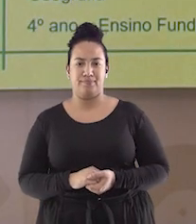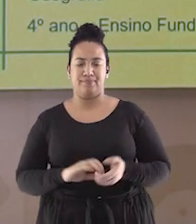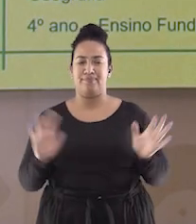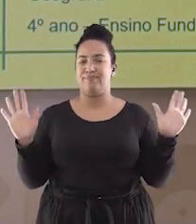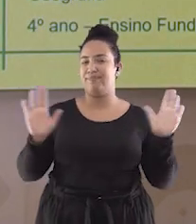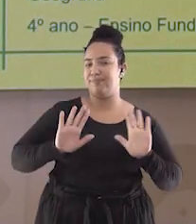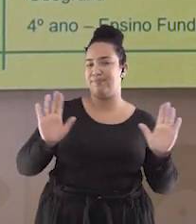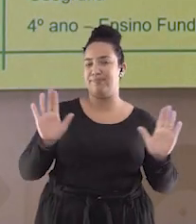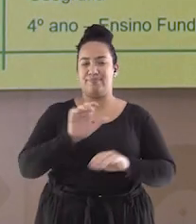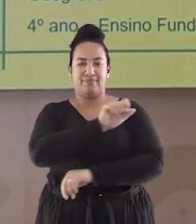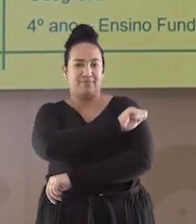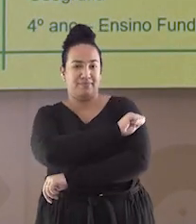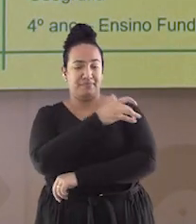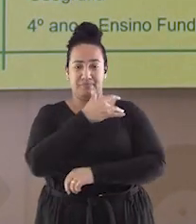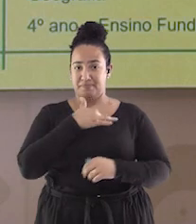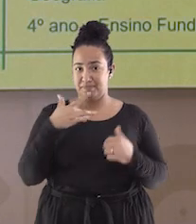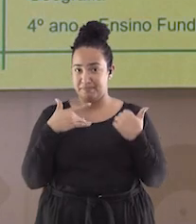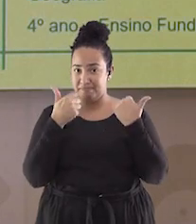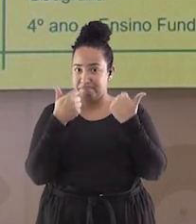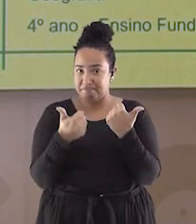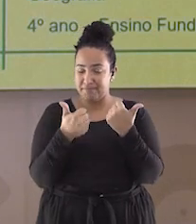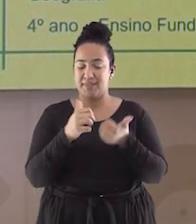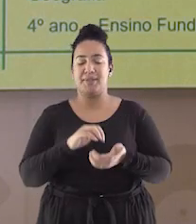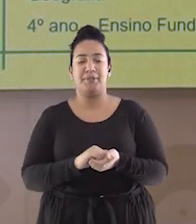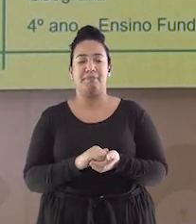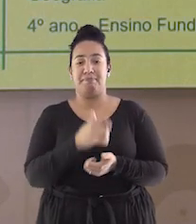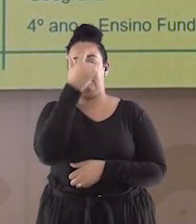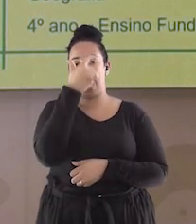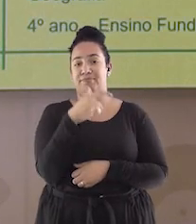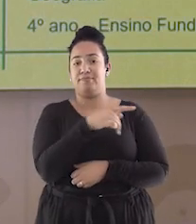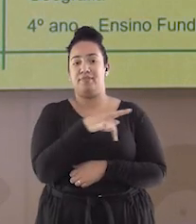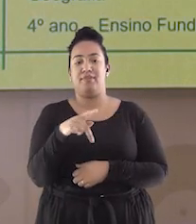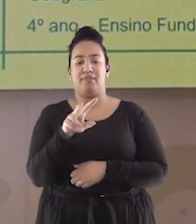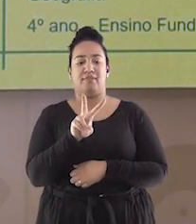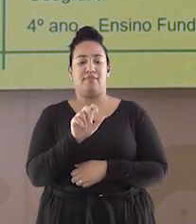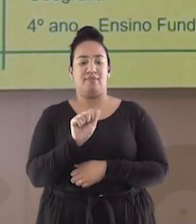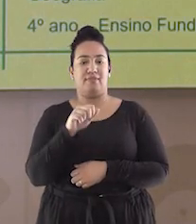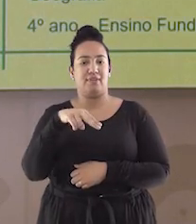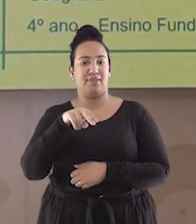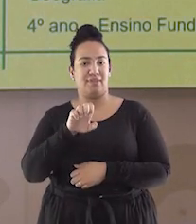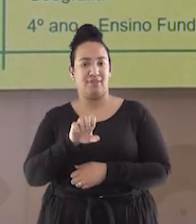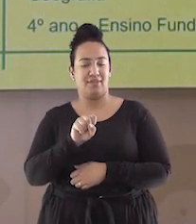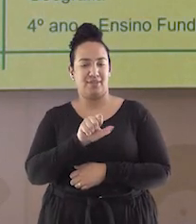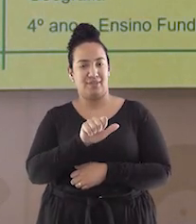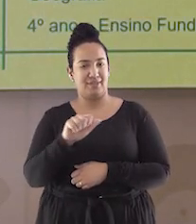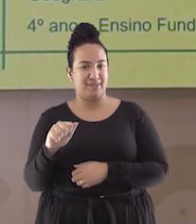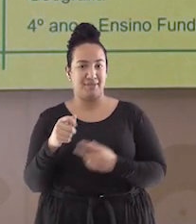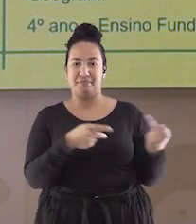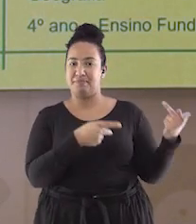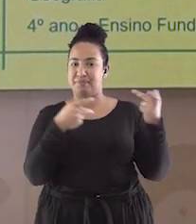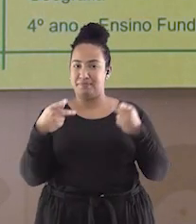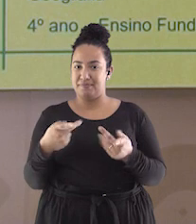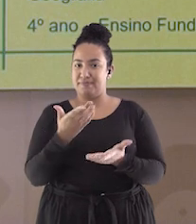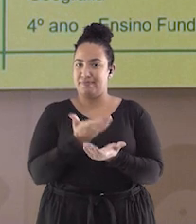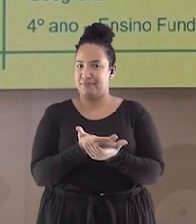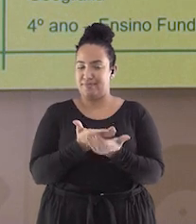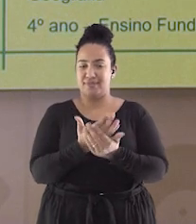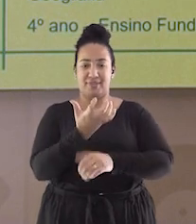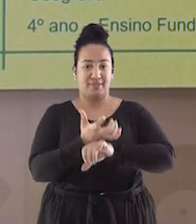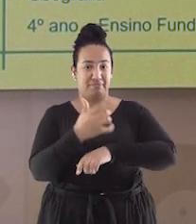Olá, estudantes! Tudo bem com vocês? Eu sou a professora Vanessa. Bem-vindos à nossa aula de